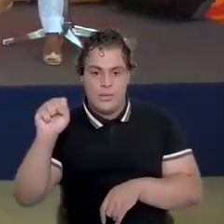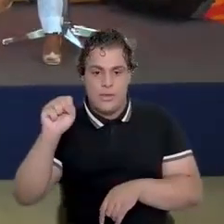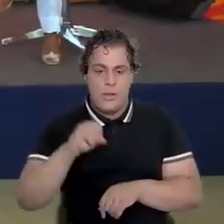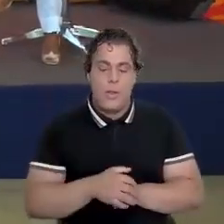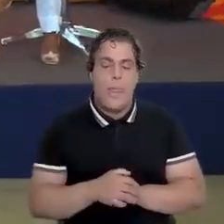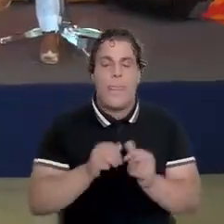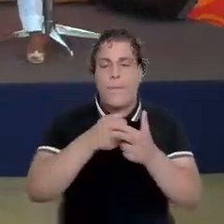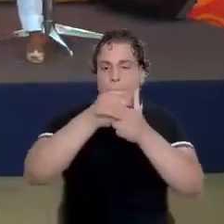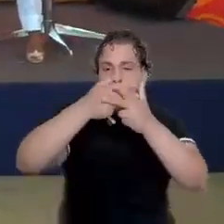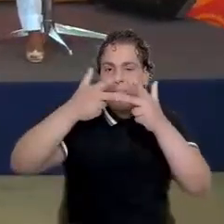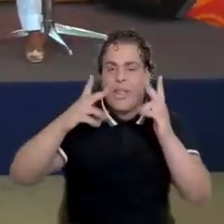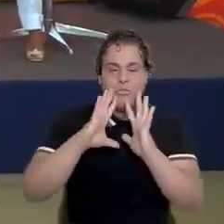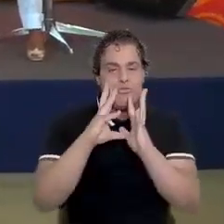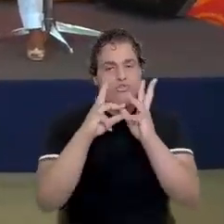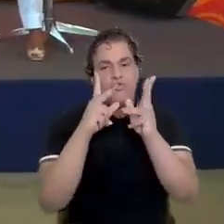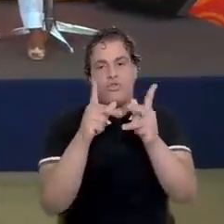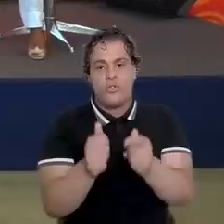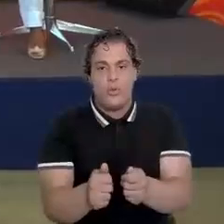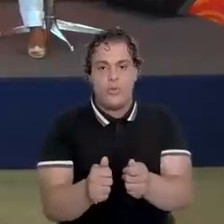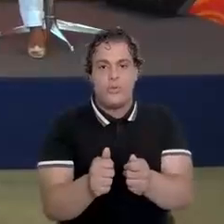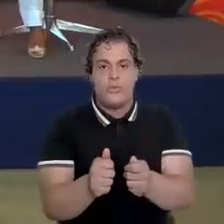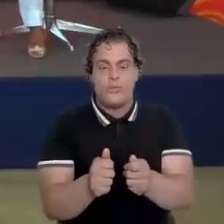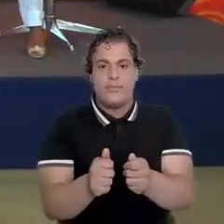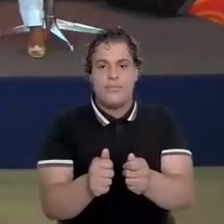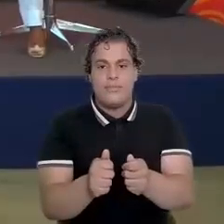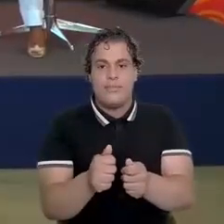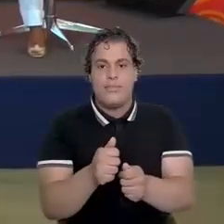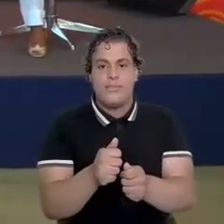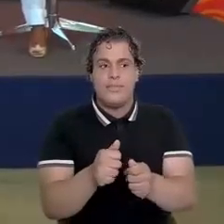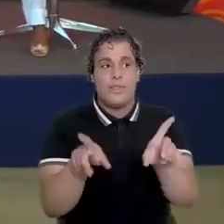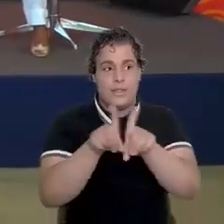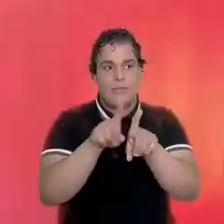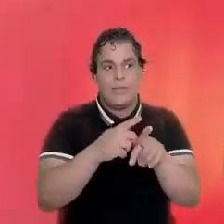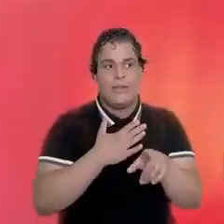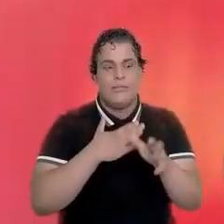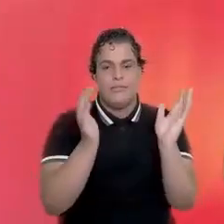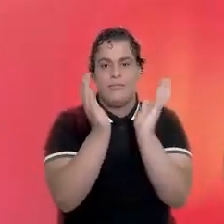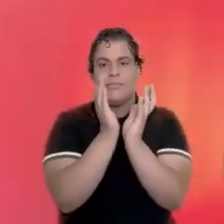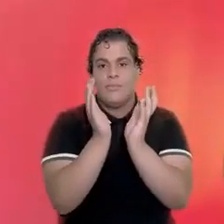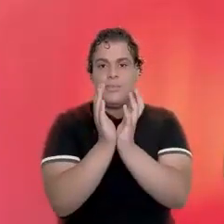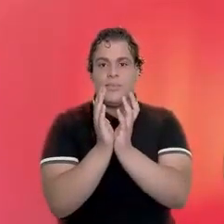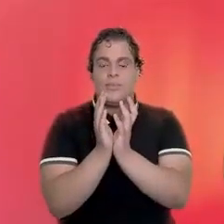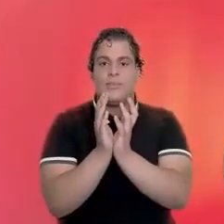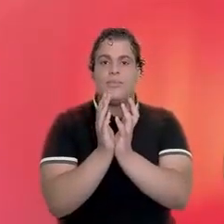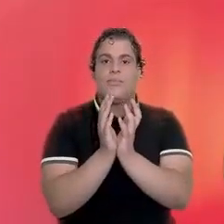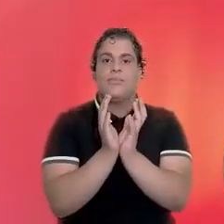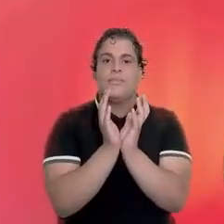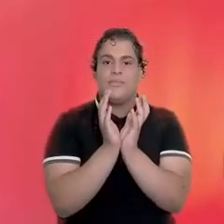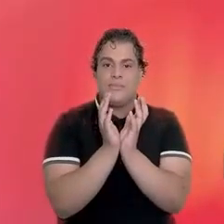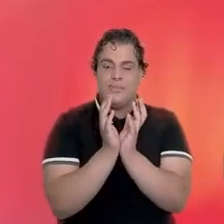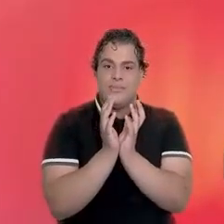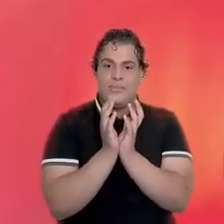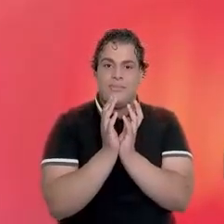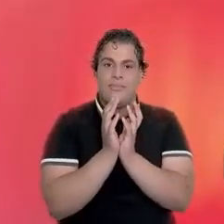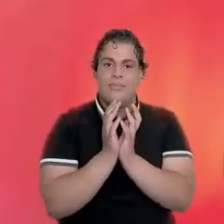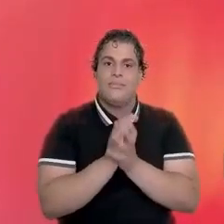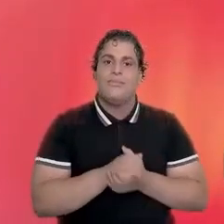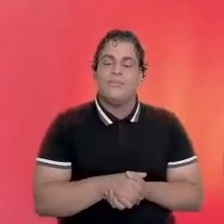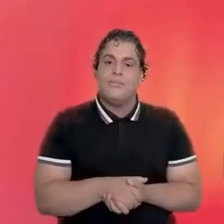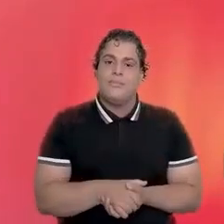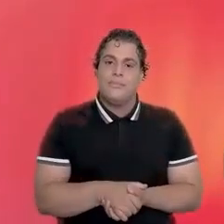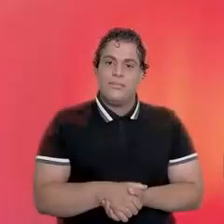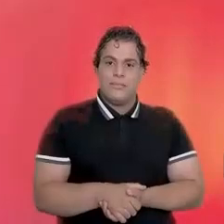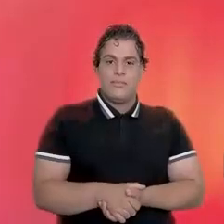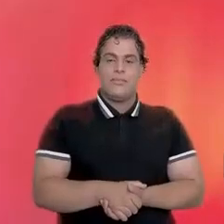de todos aqui, também da minha turma aí, meus confrades,